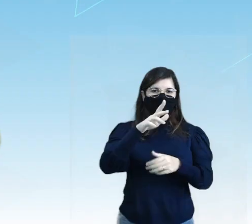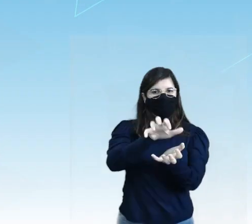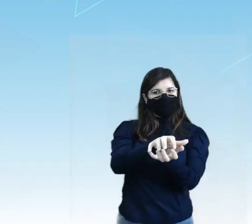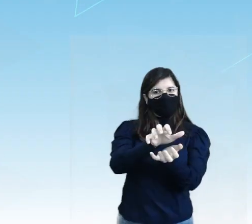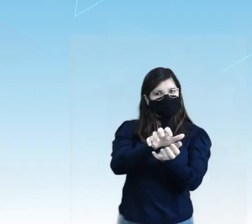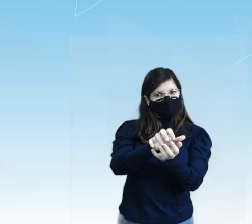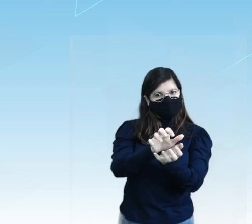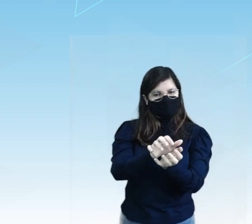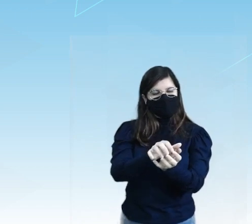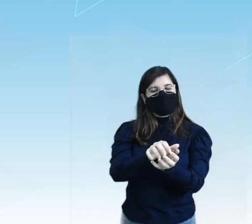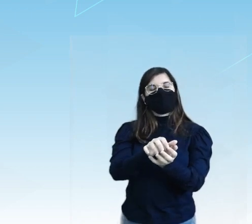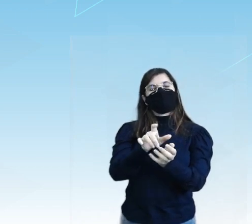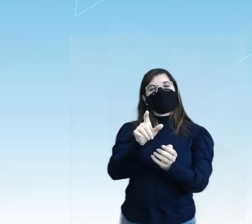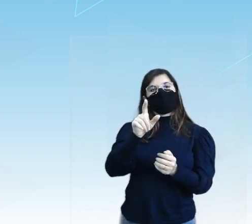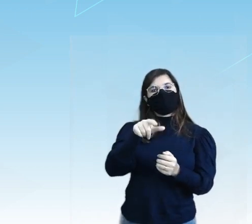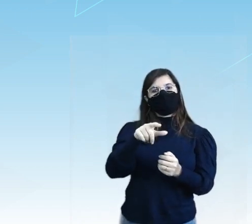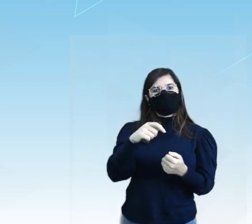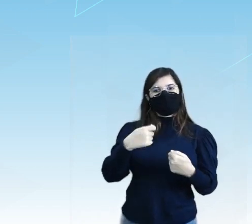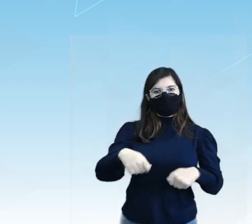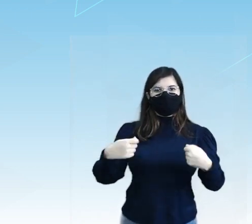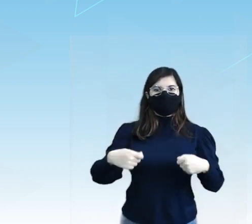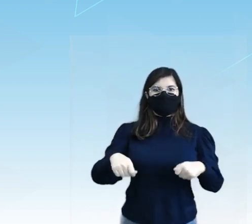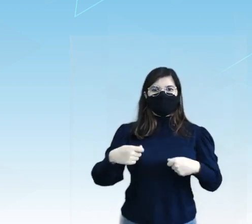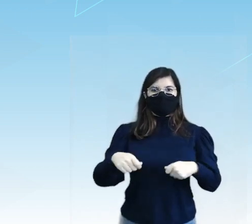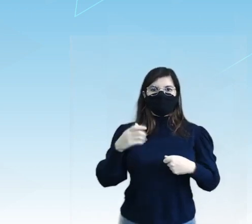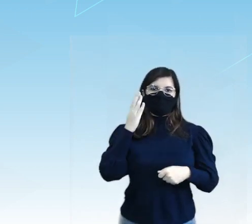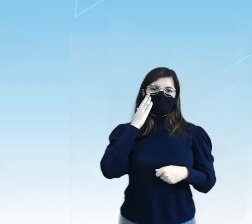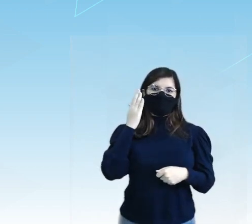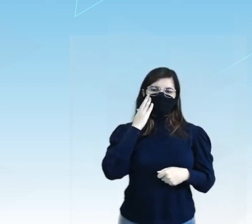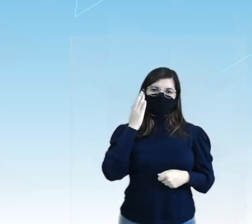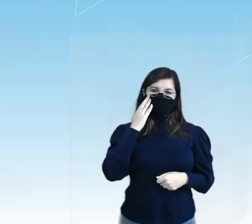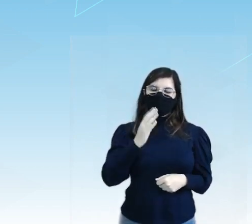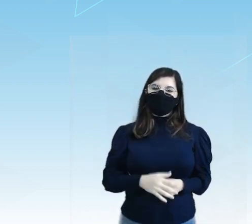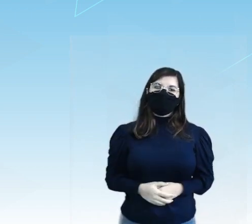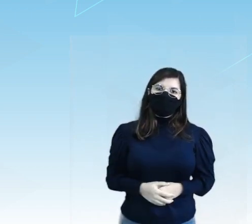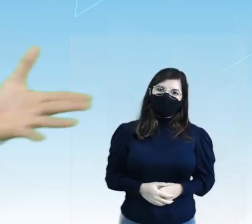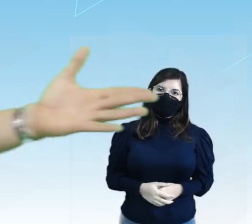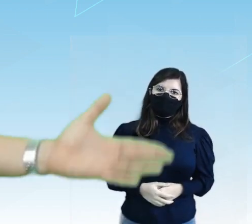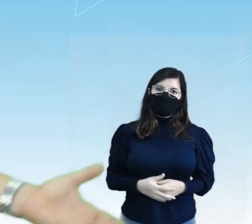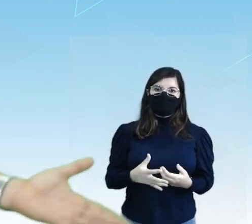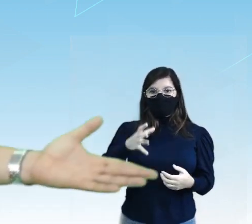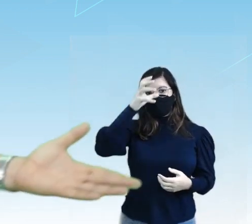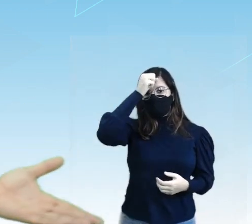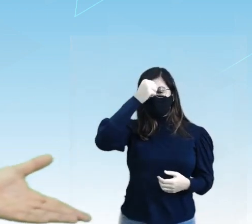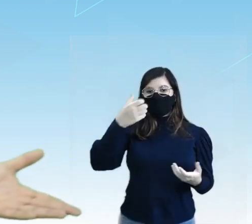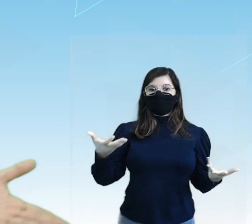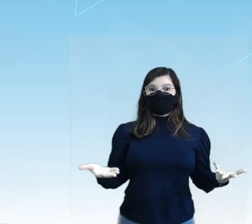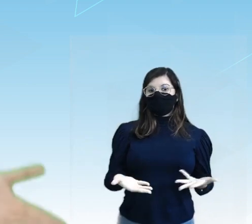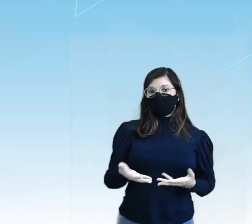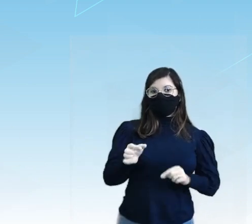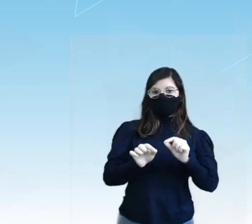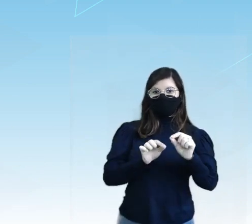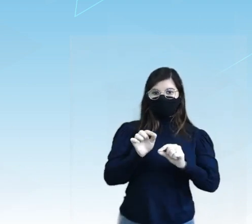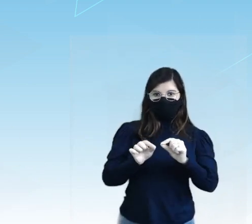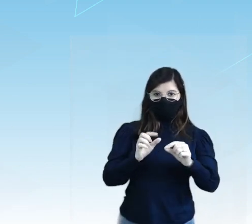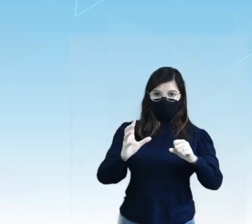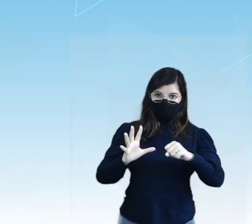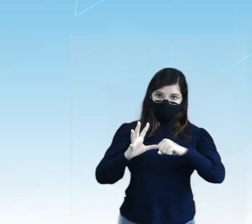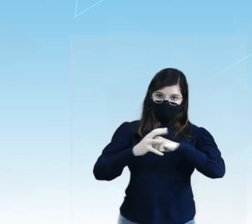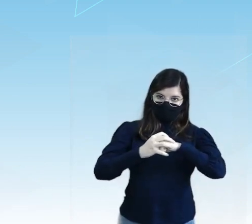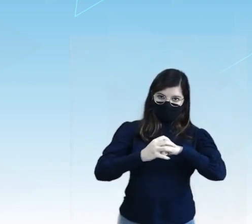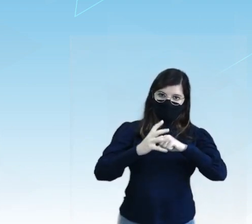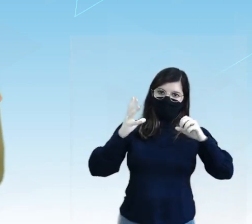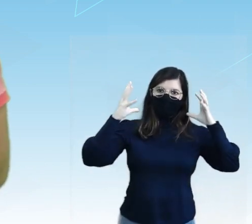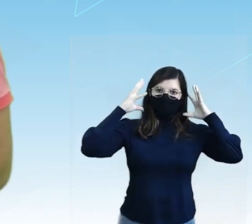Pernambucano né e a gente precisa entender então o que que a gente aprendeu na aula de hoje que a colonização